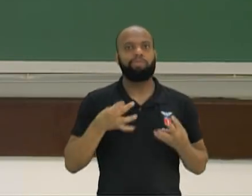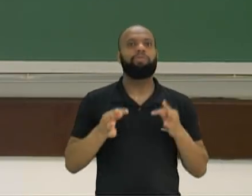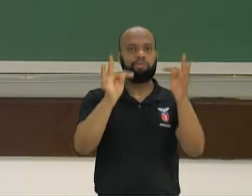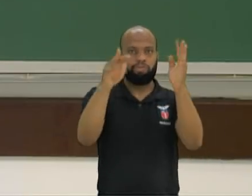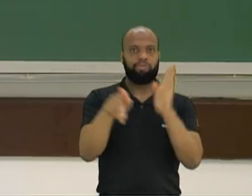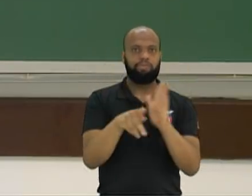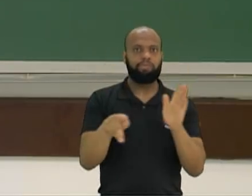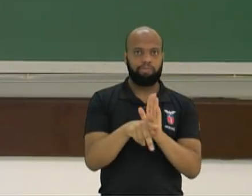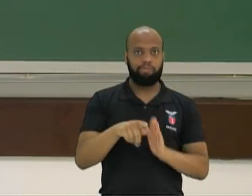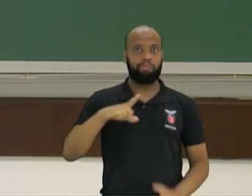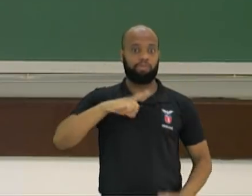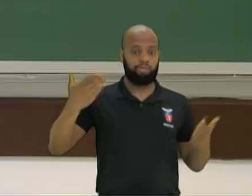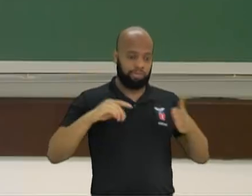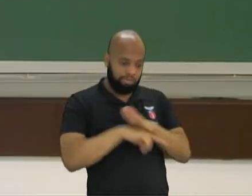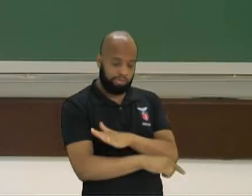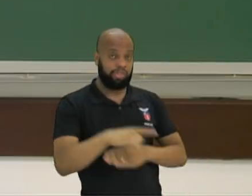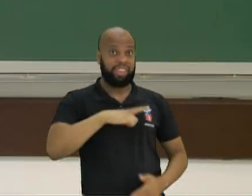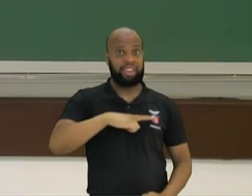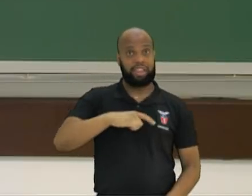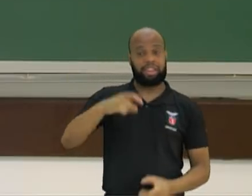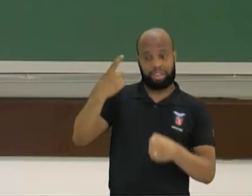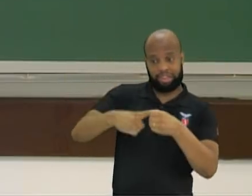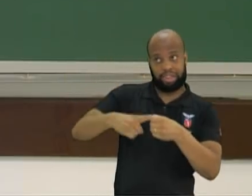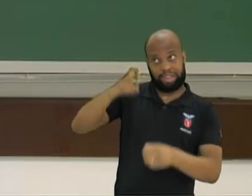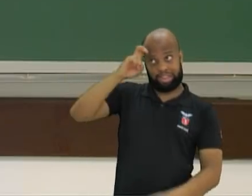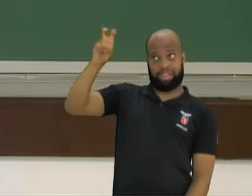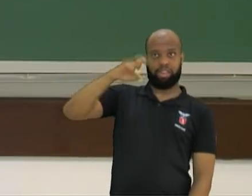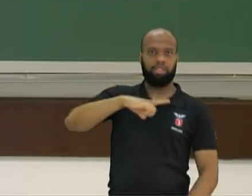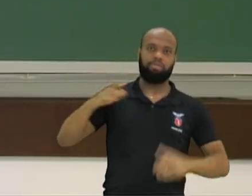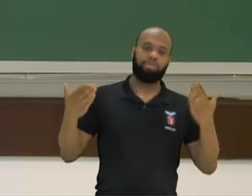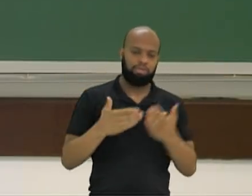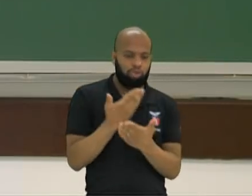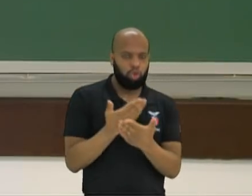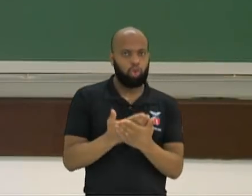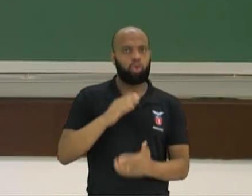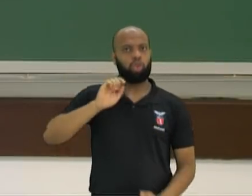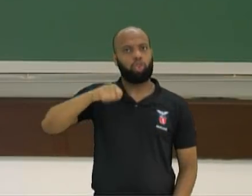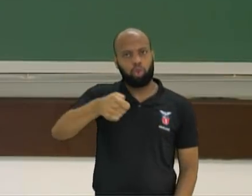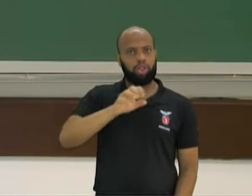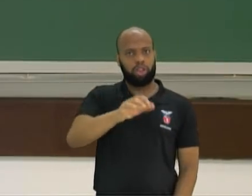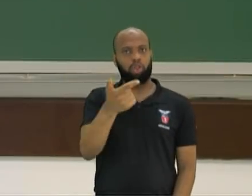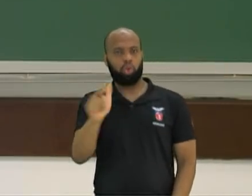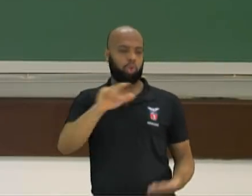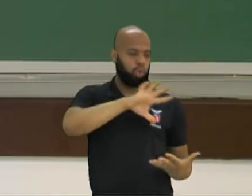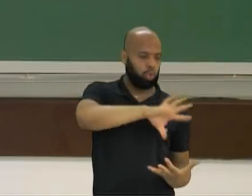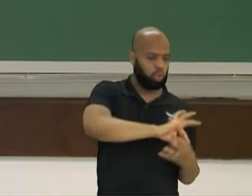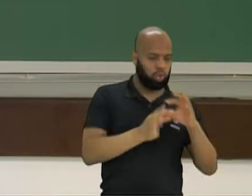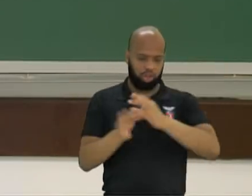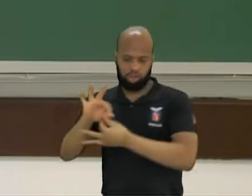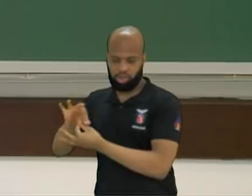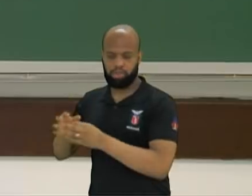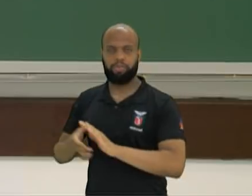de ponta. Né? Cidades inteligentes, a gente viu bastante sobre isso também em outros continentes.